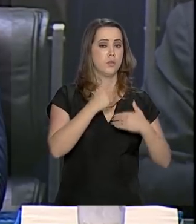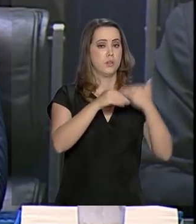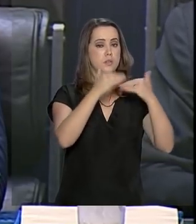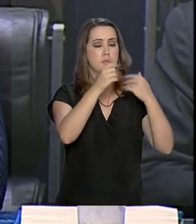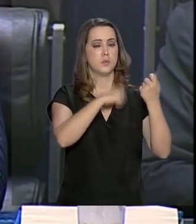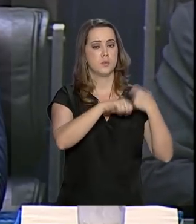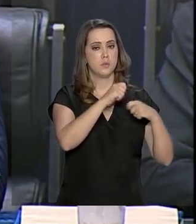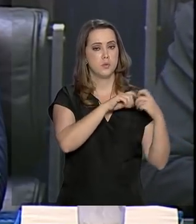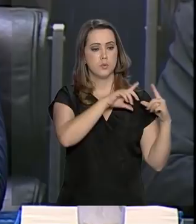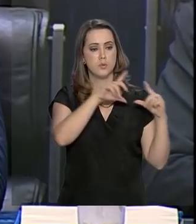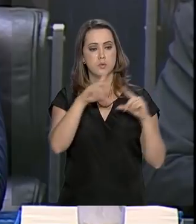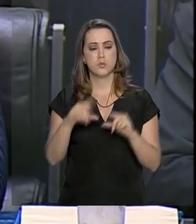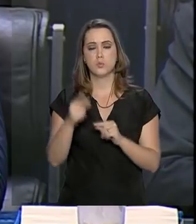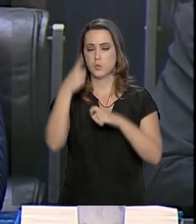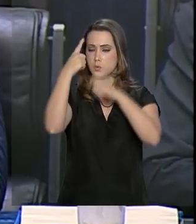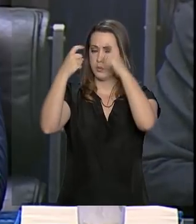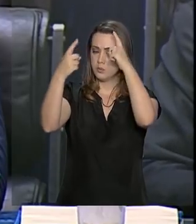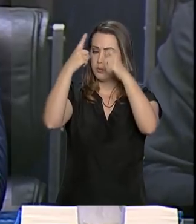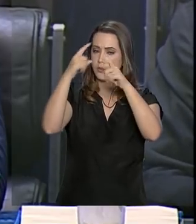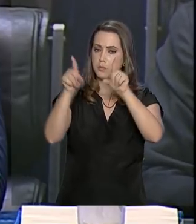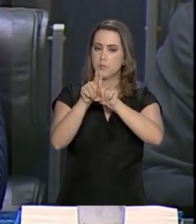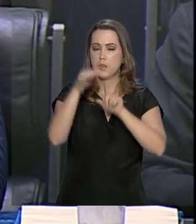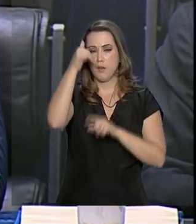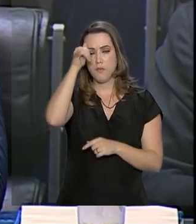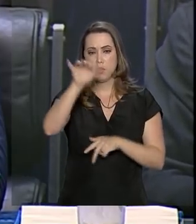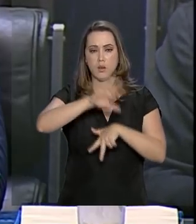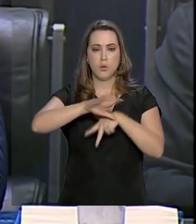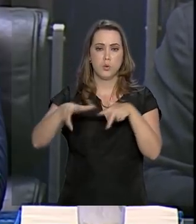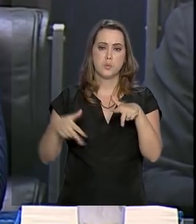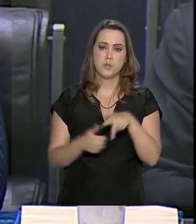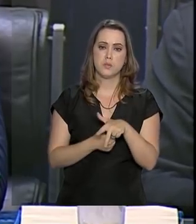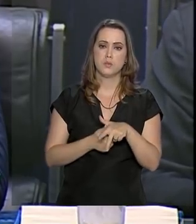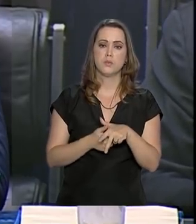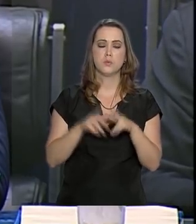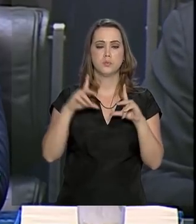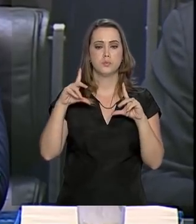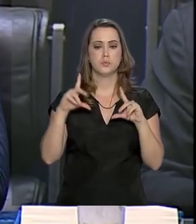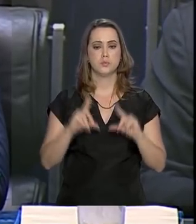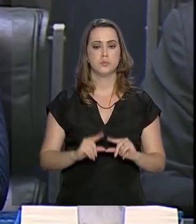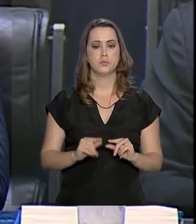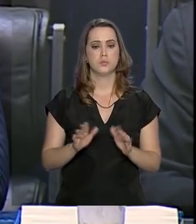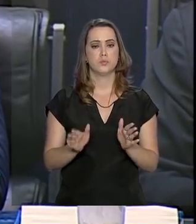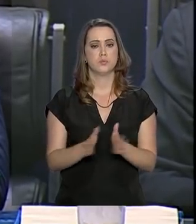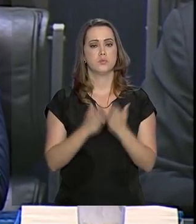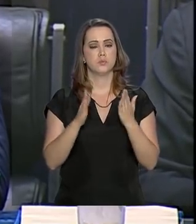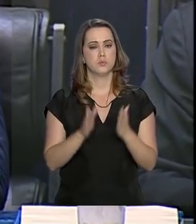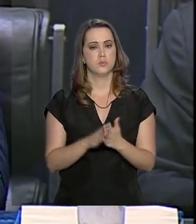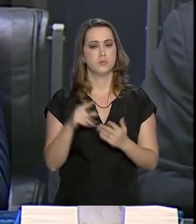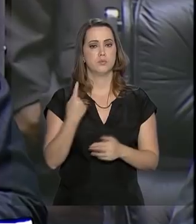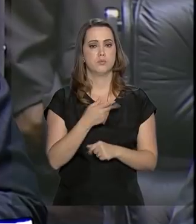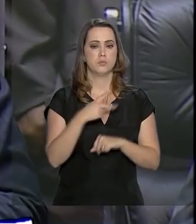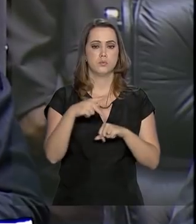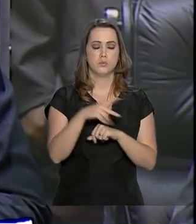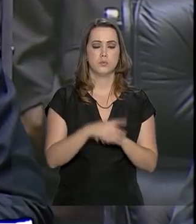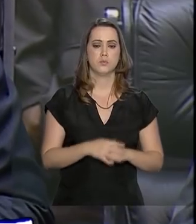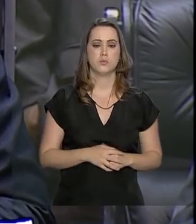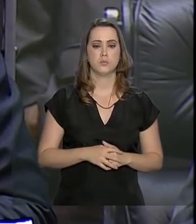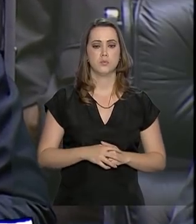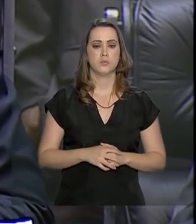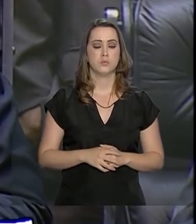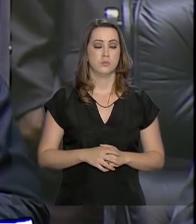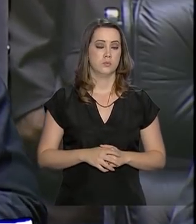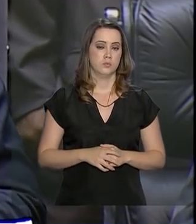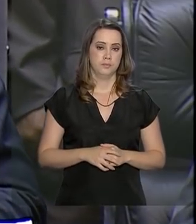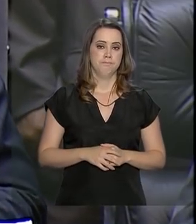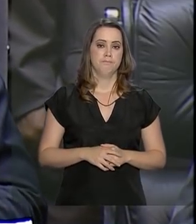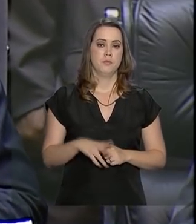econômico, a redução da violência, o combate à corrupção e a redução da pobreza no nosso país. O presidente do